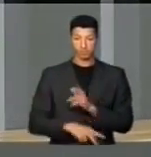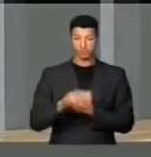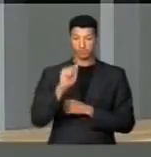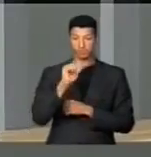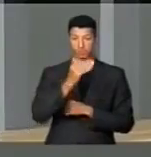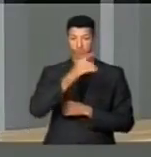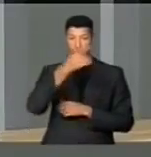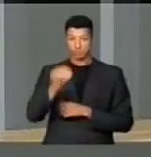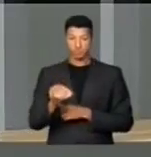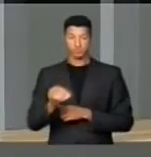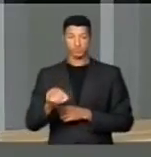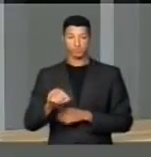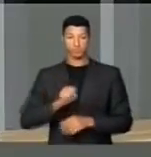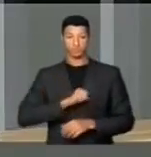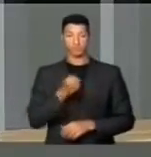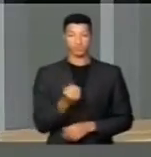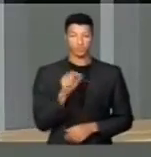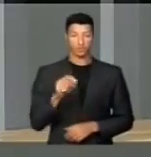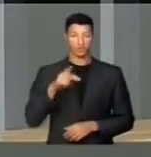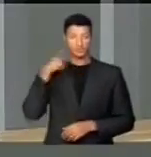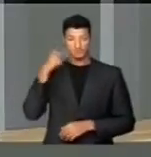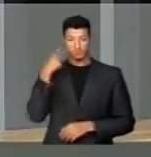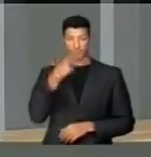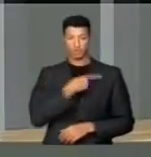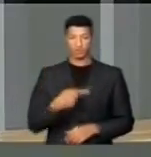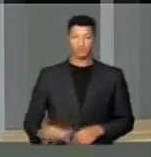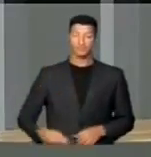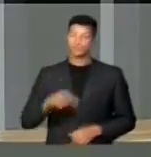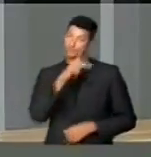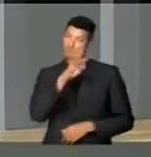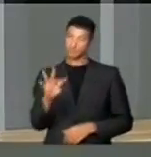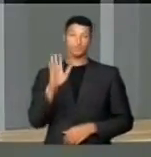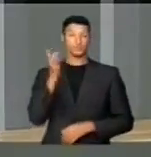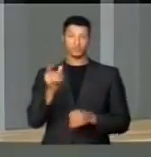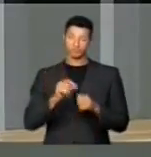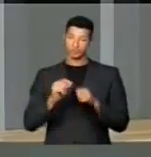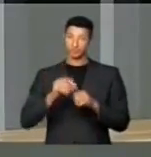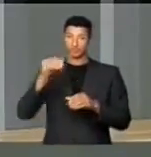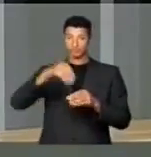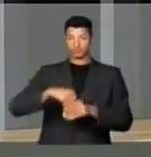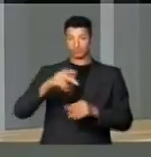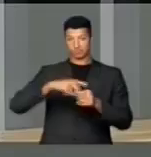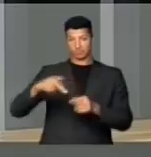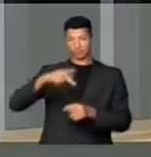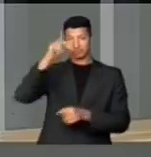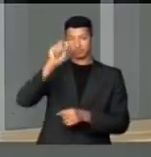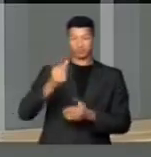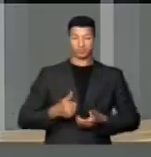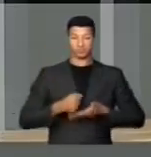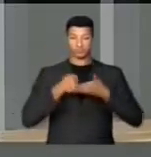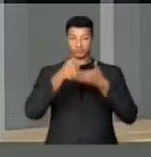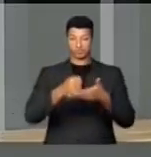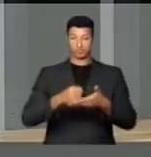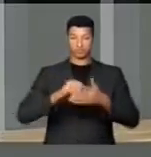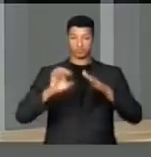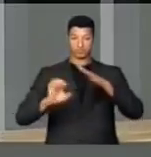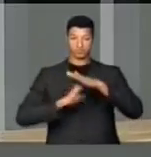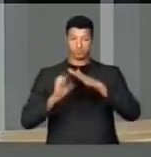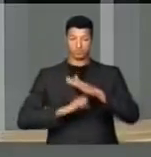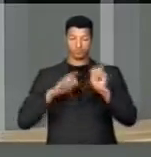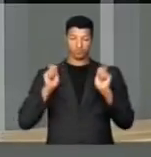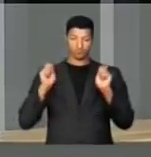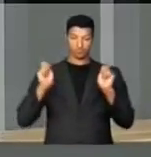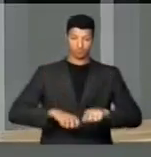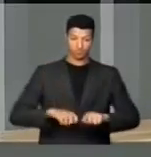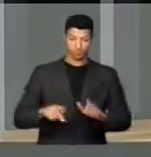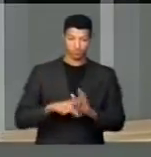ação predatória que o partido da Presidente, o PT, fez na Petrobras, que levou a empresa a uma